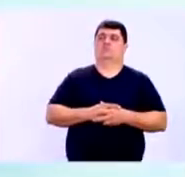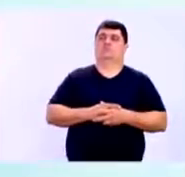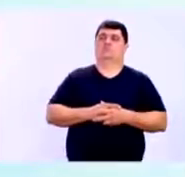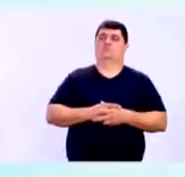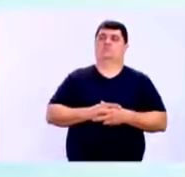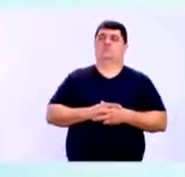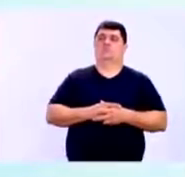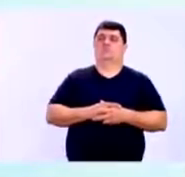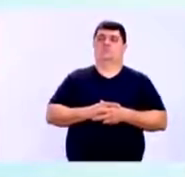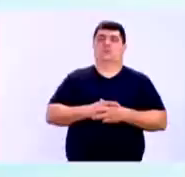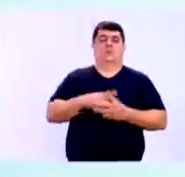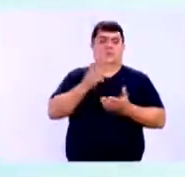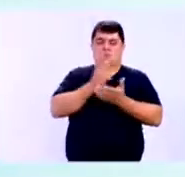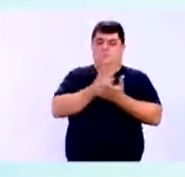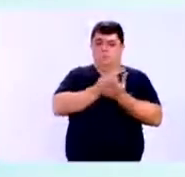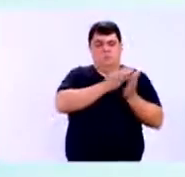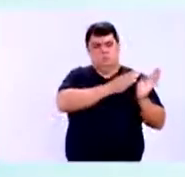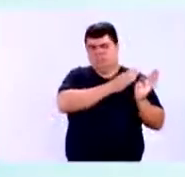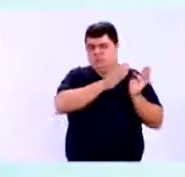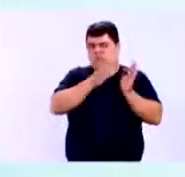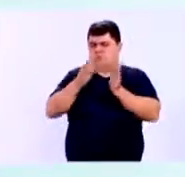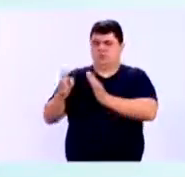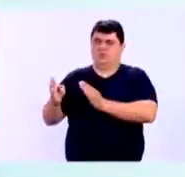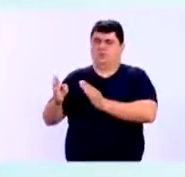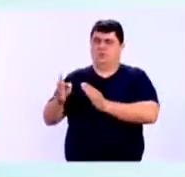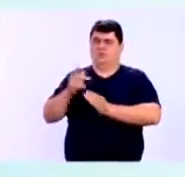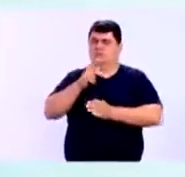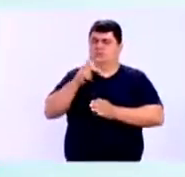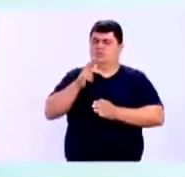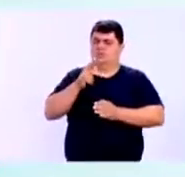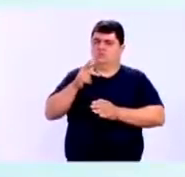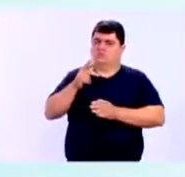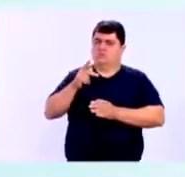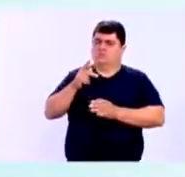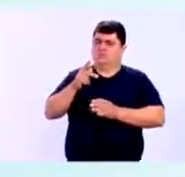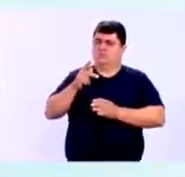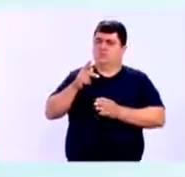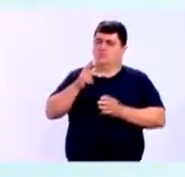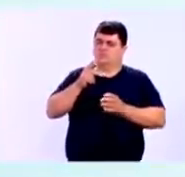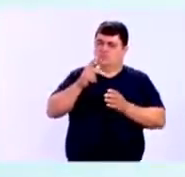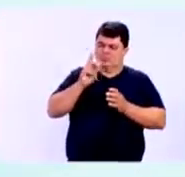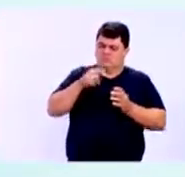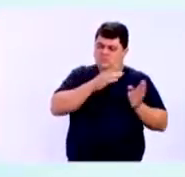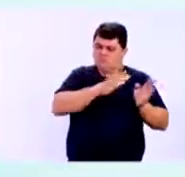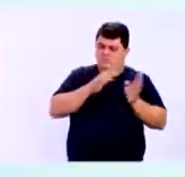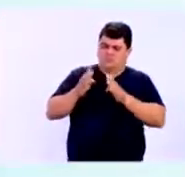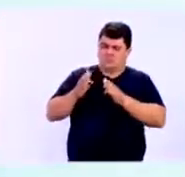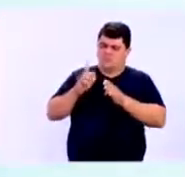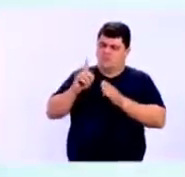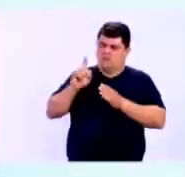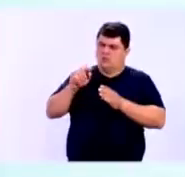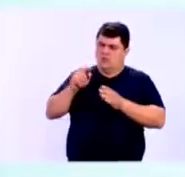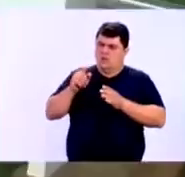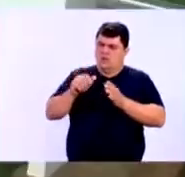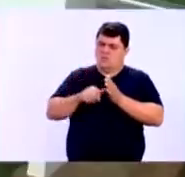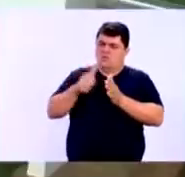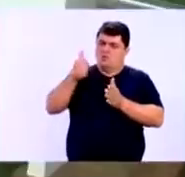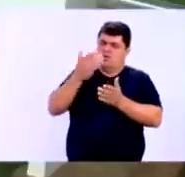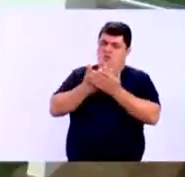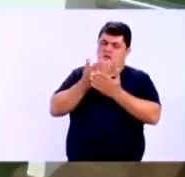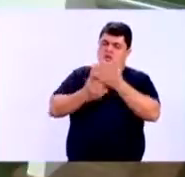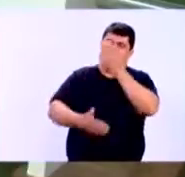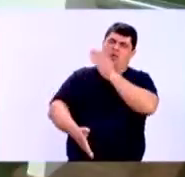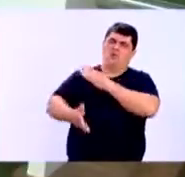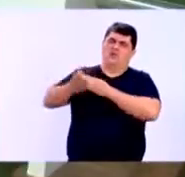Então o processo é contínuo. Professor Ivan, esse processo contínuo, isso a gente remete lá naquela primeira aula, na história,